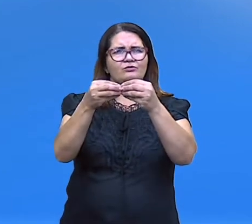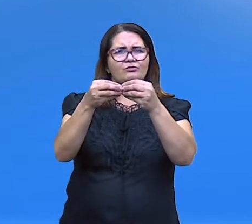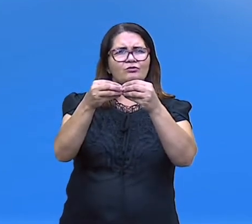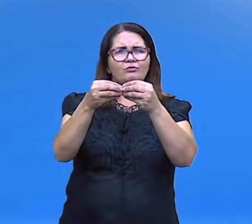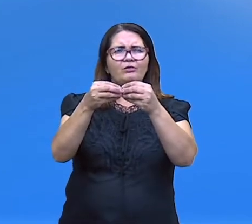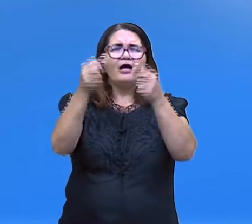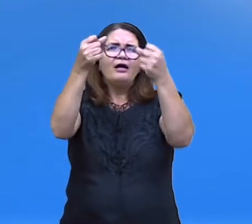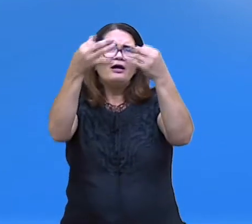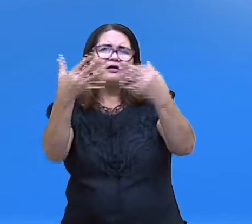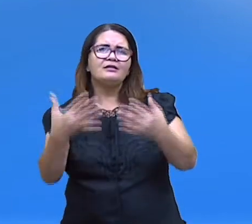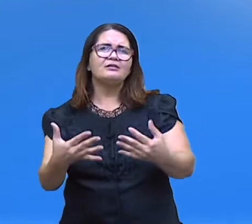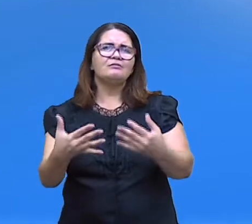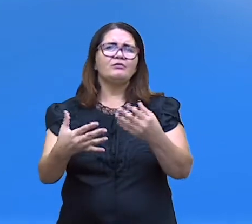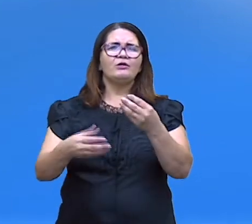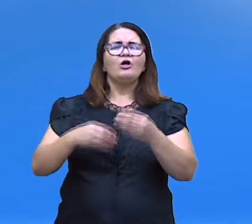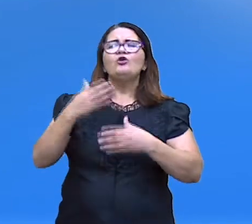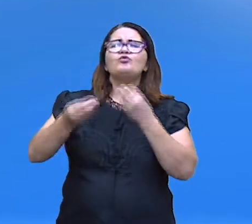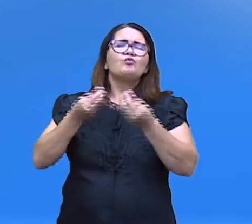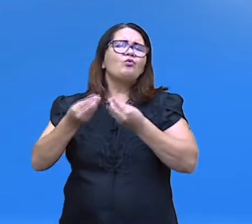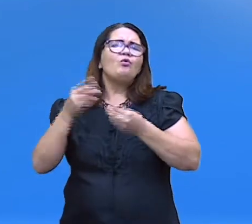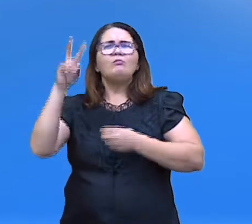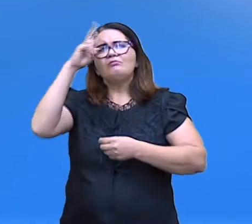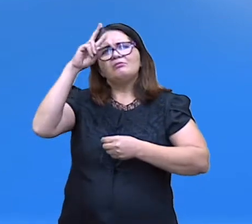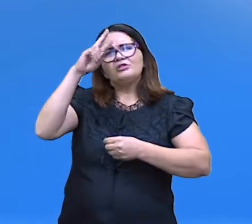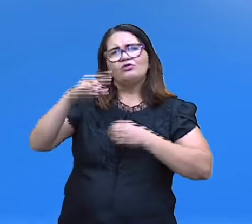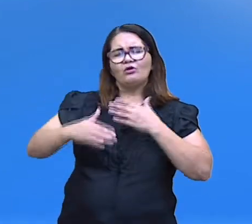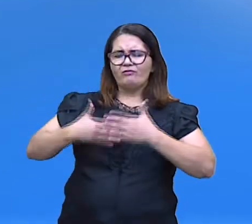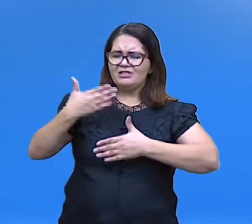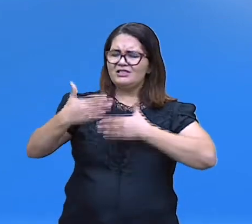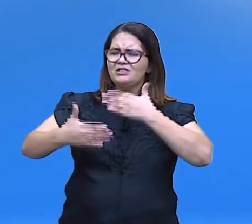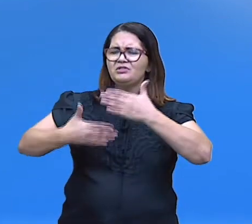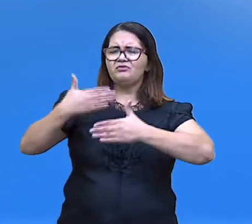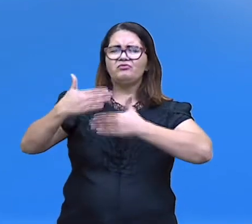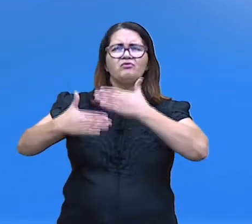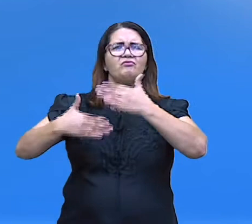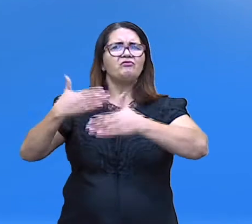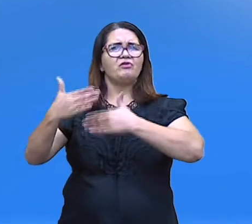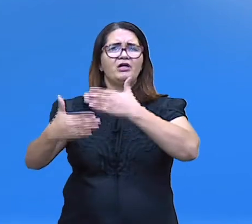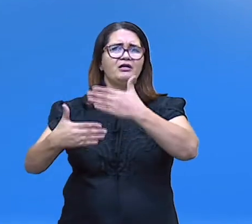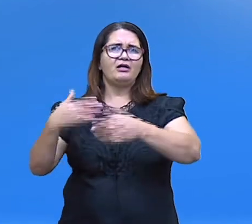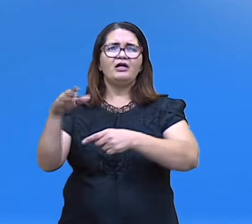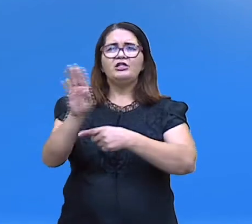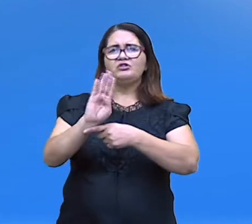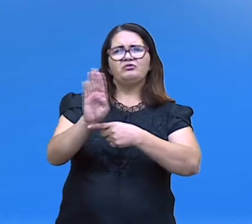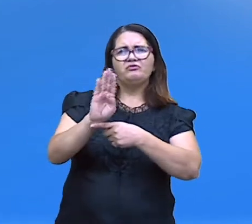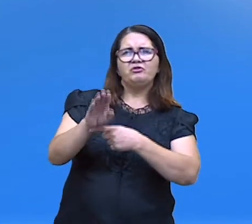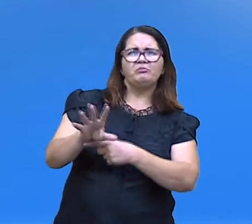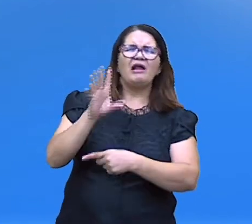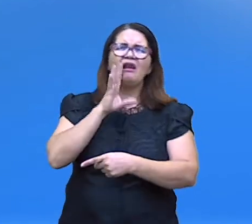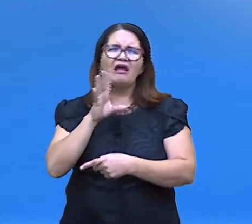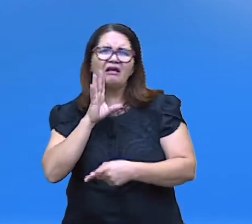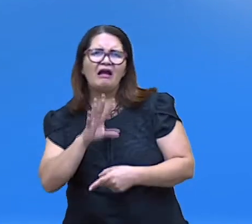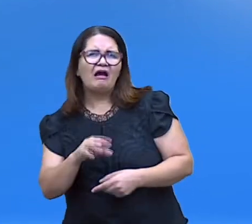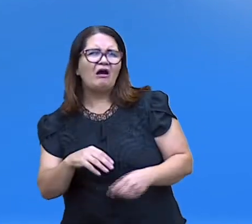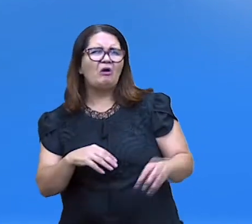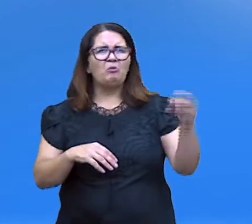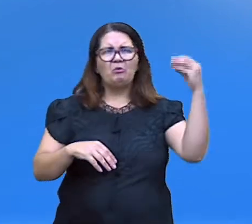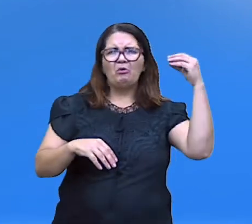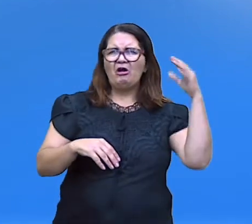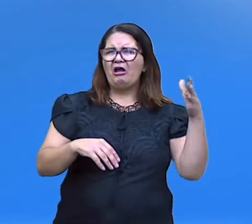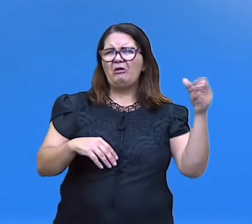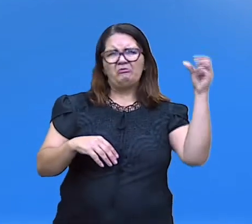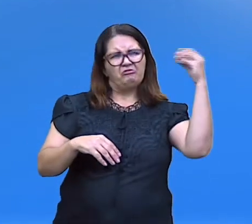a história irá se desenvolver e assim vender o filme ou a história. A